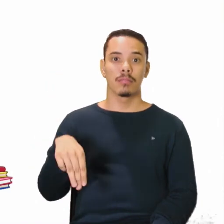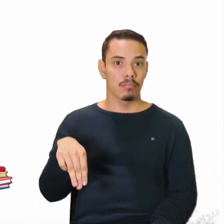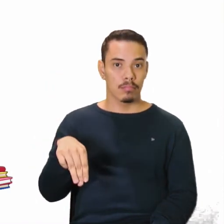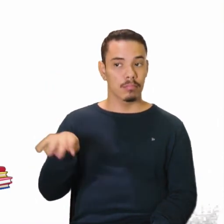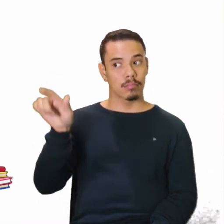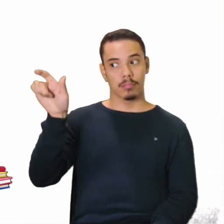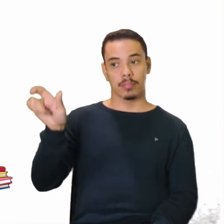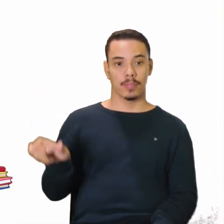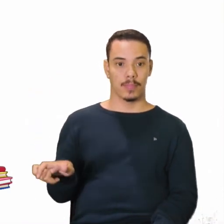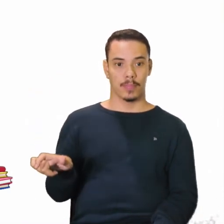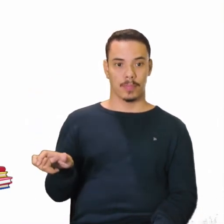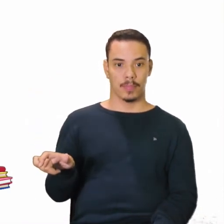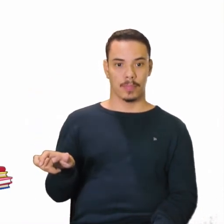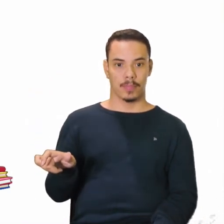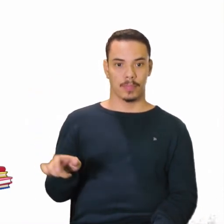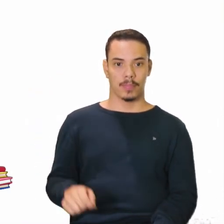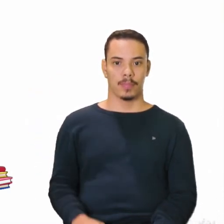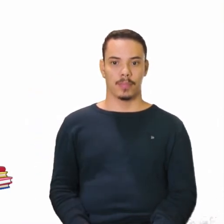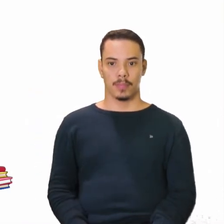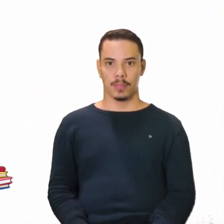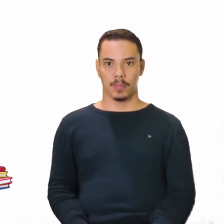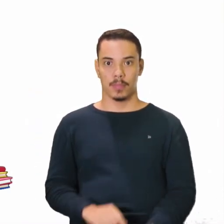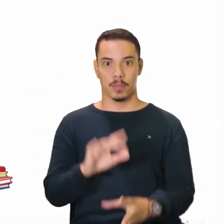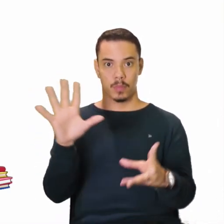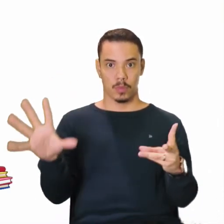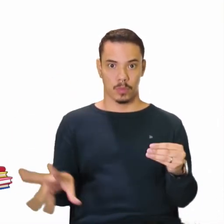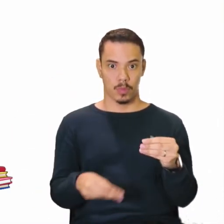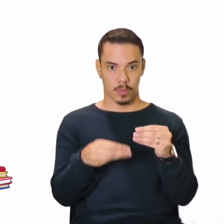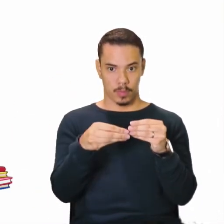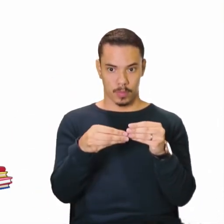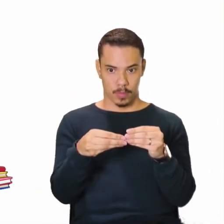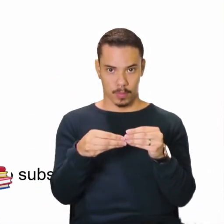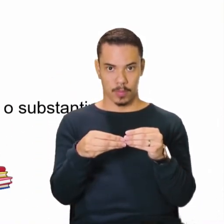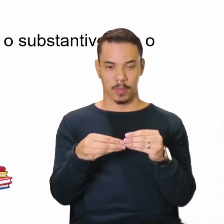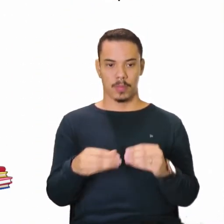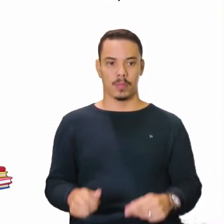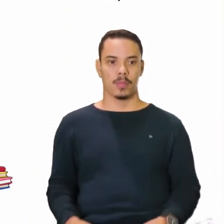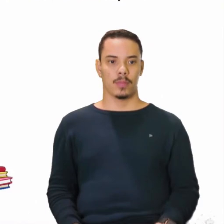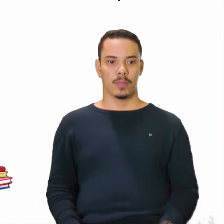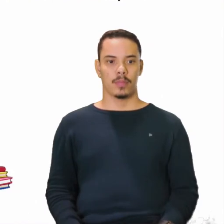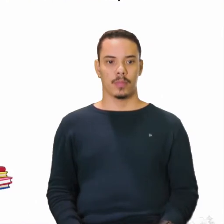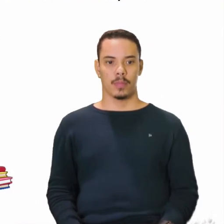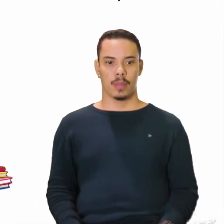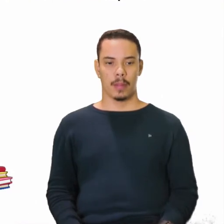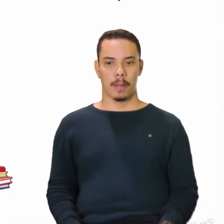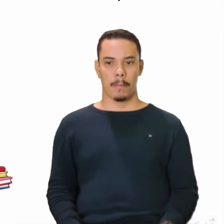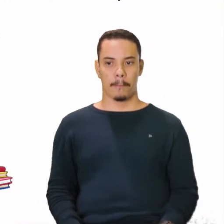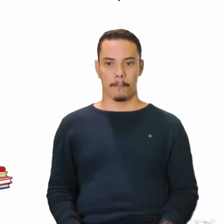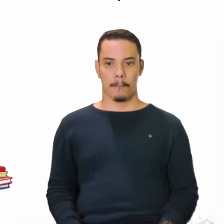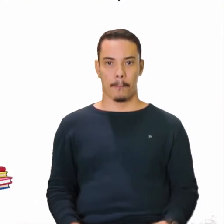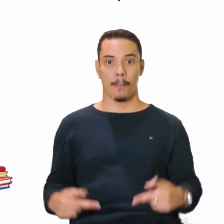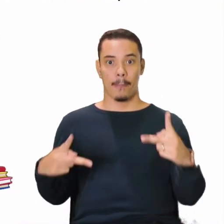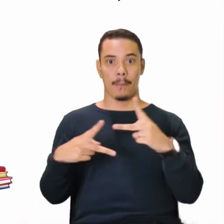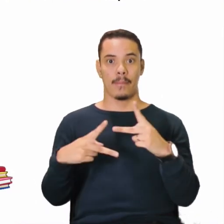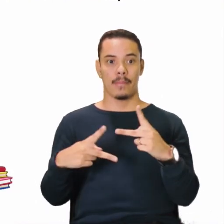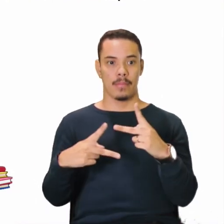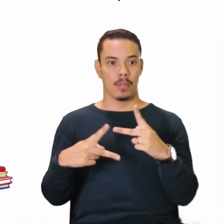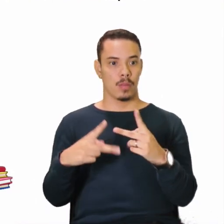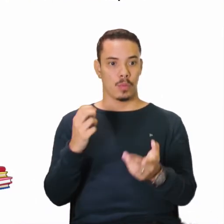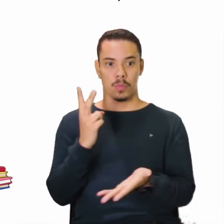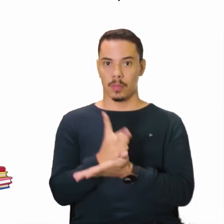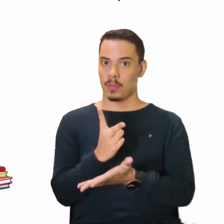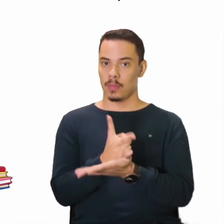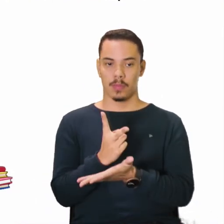à pessoa, né, funcionando como um complemento. Ele vem sempre precedido de uma preposição. Olha aqui